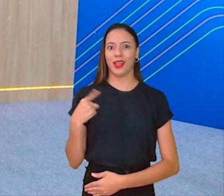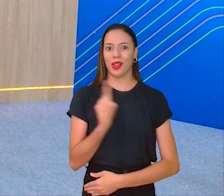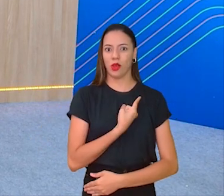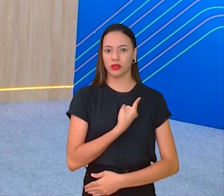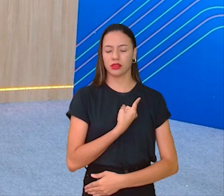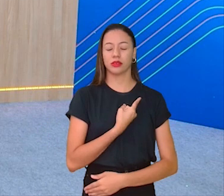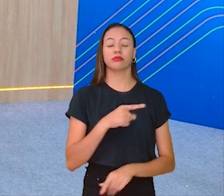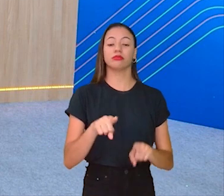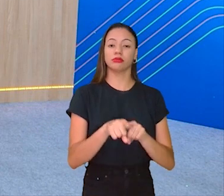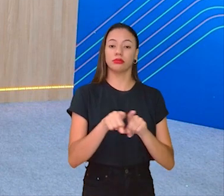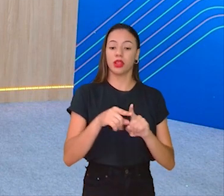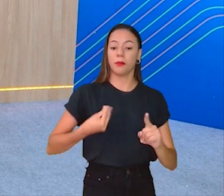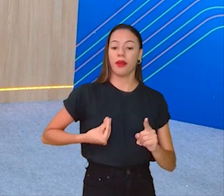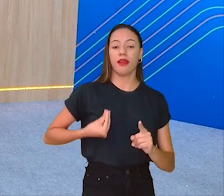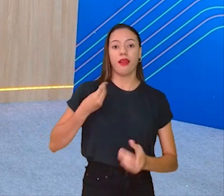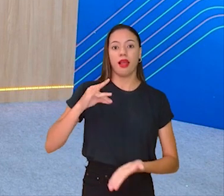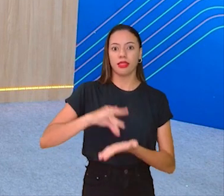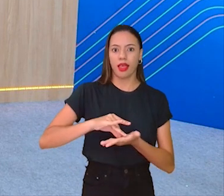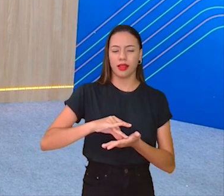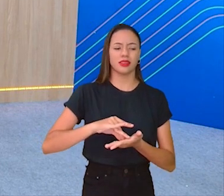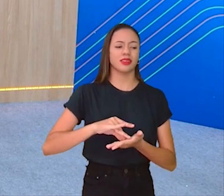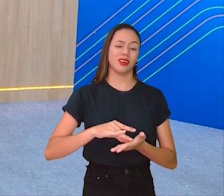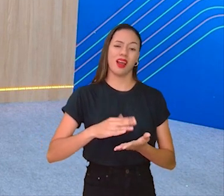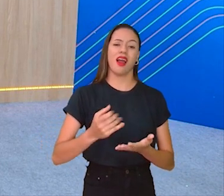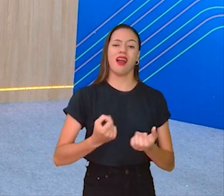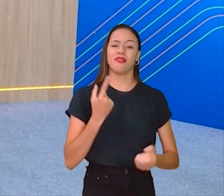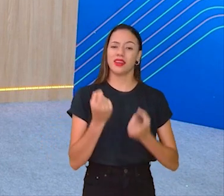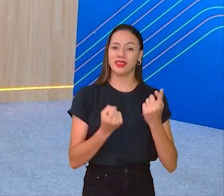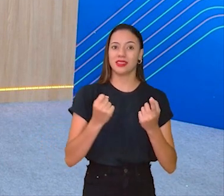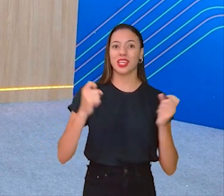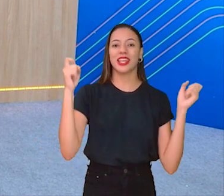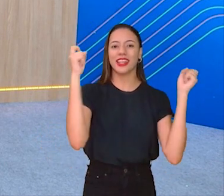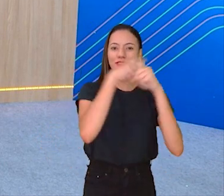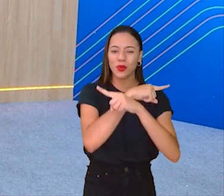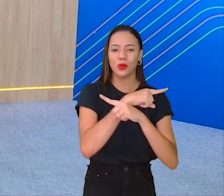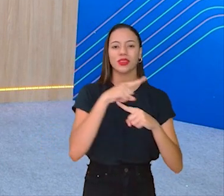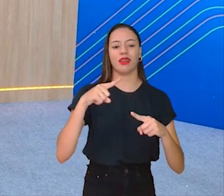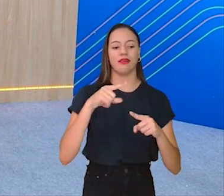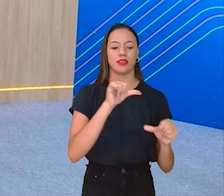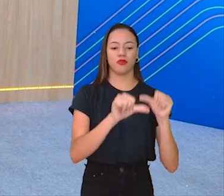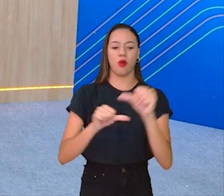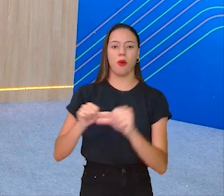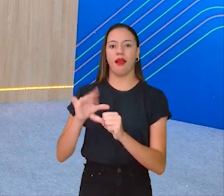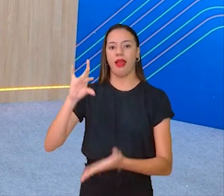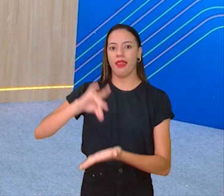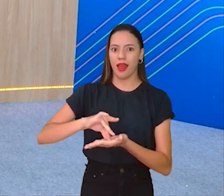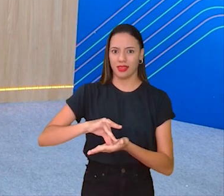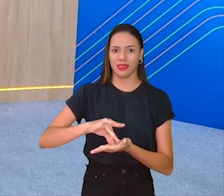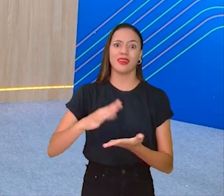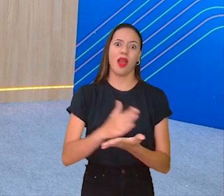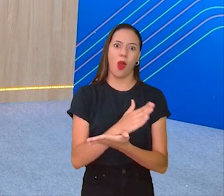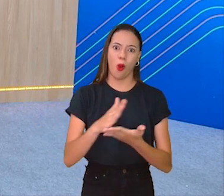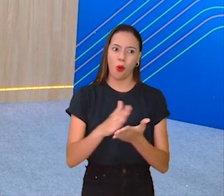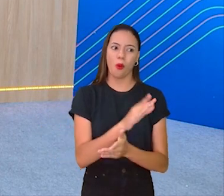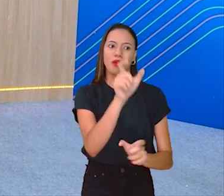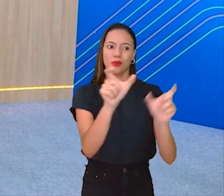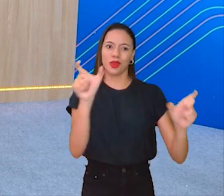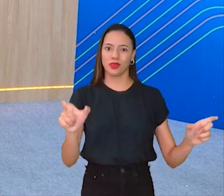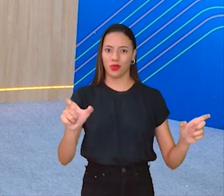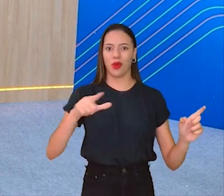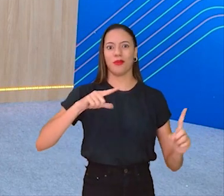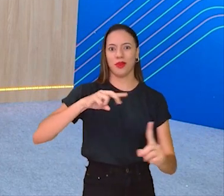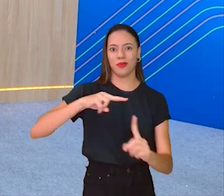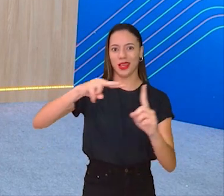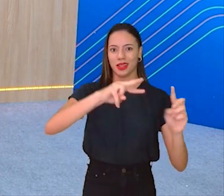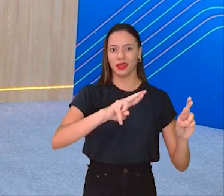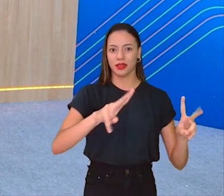vezes, dificulta um pouco mais o sonho para umas pessoas do que para as outras. Mas o que a gente vem dizendo a vocês desde o começo aqui,